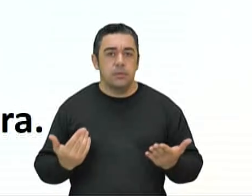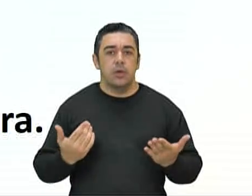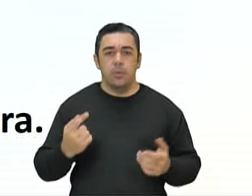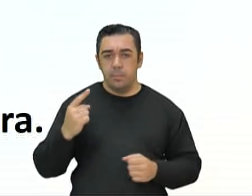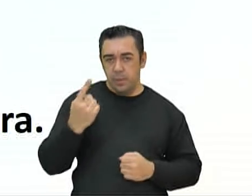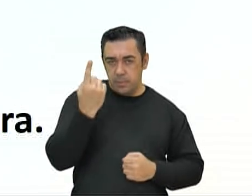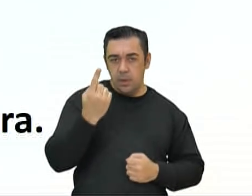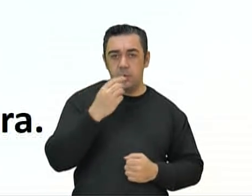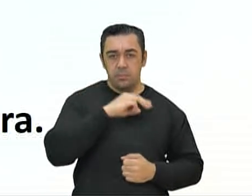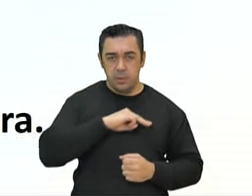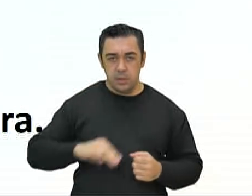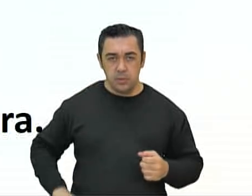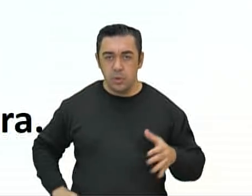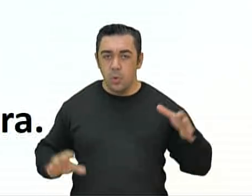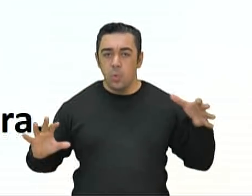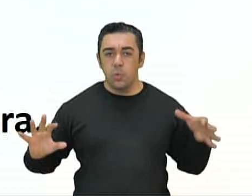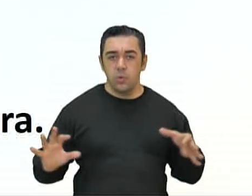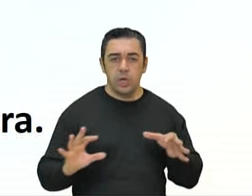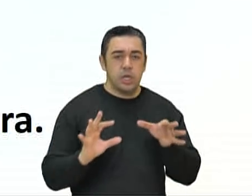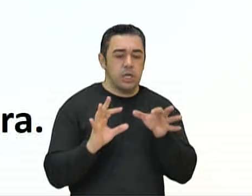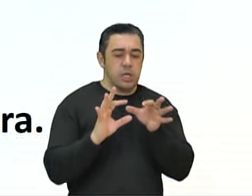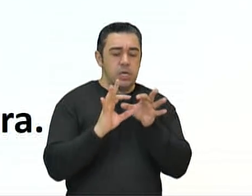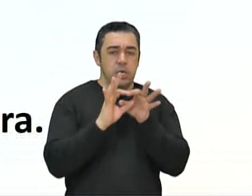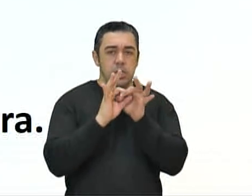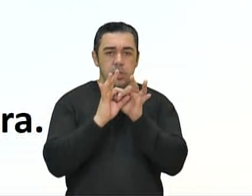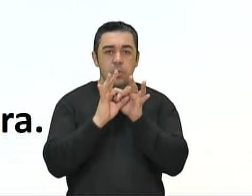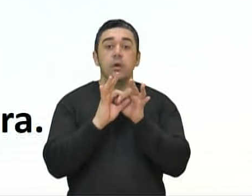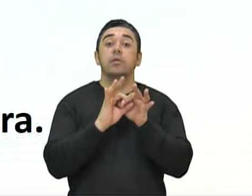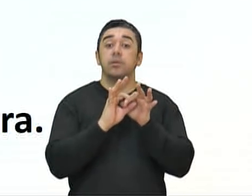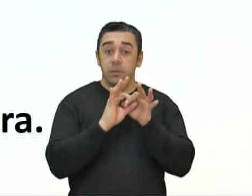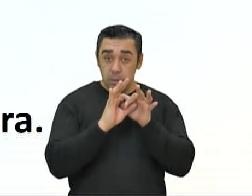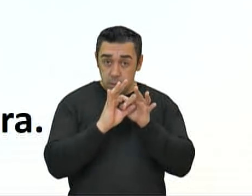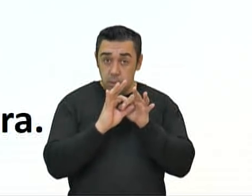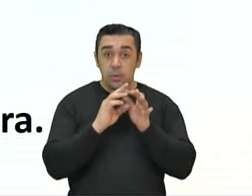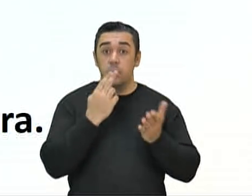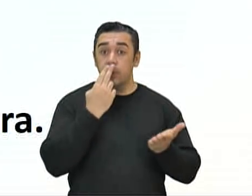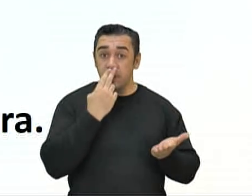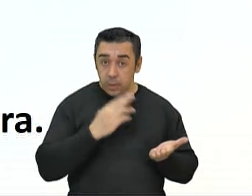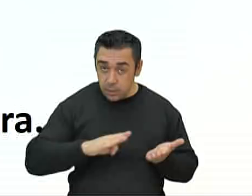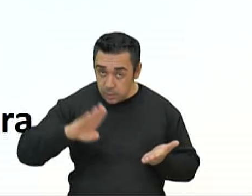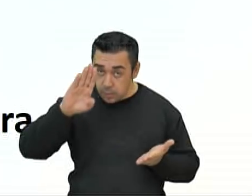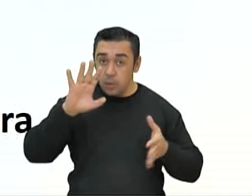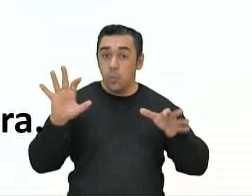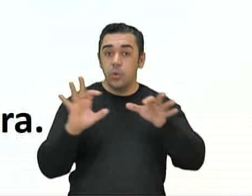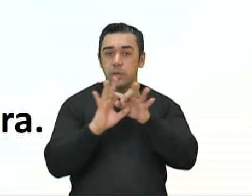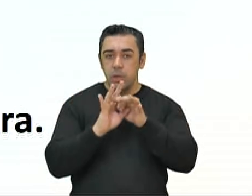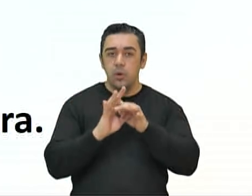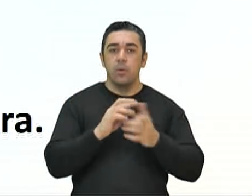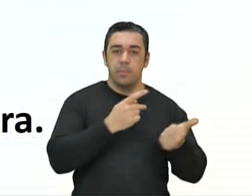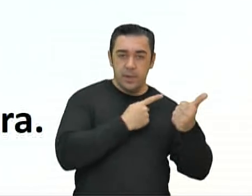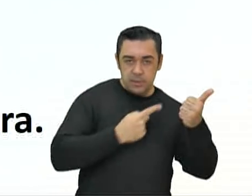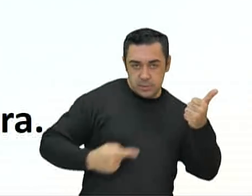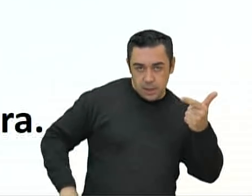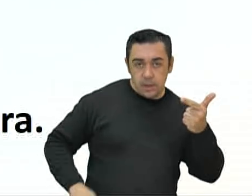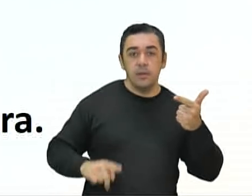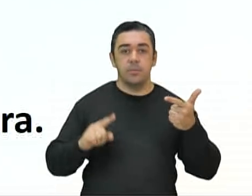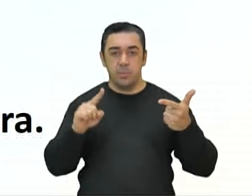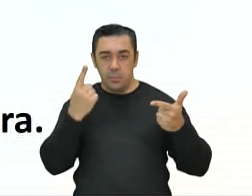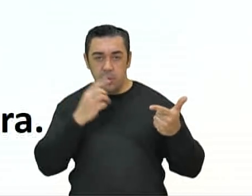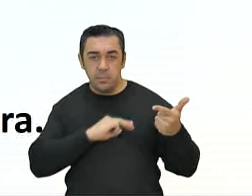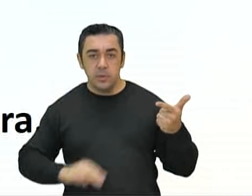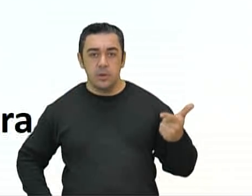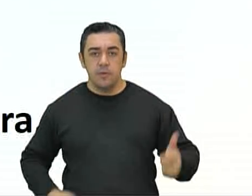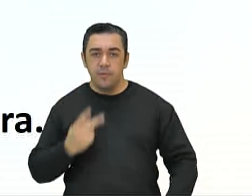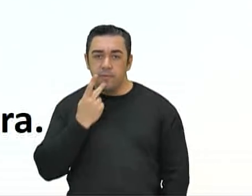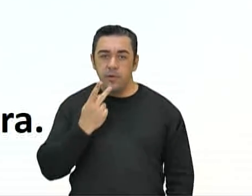cargos de presidente e de chanceler, primeiro-ministro. Unificou os dois cargos. Hitler